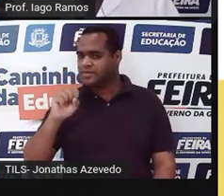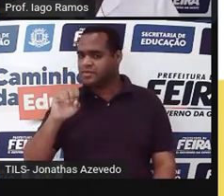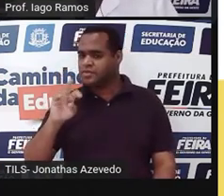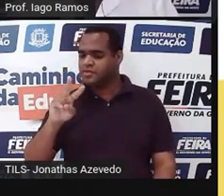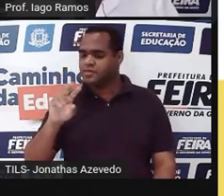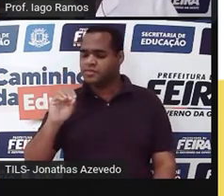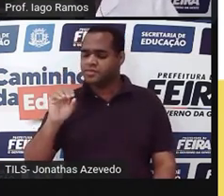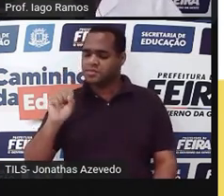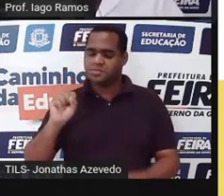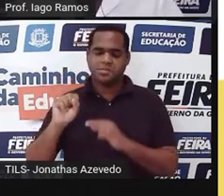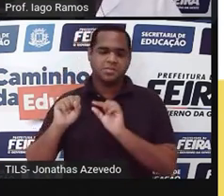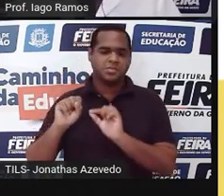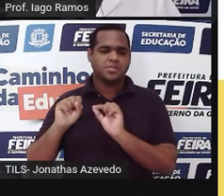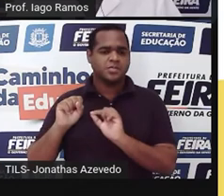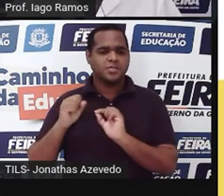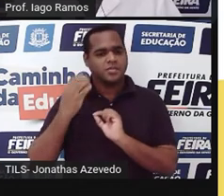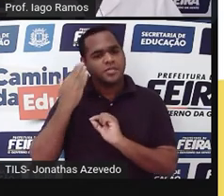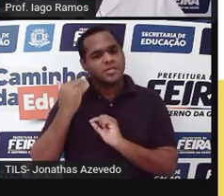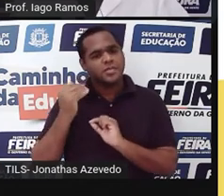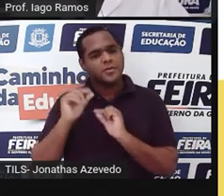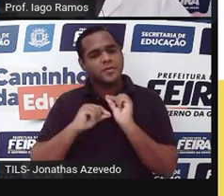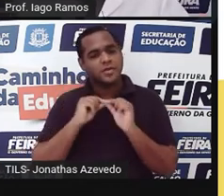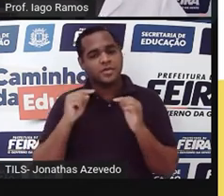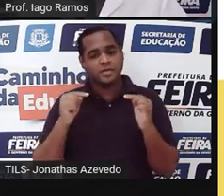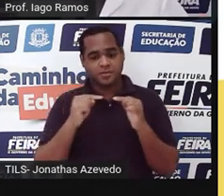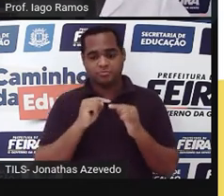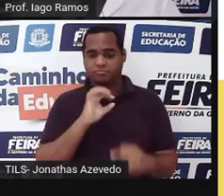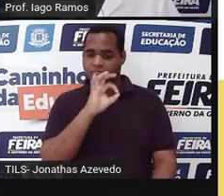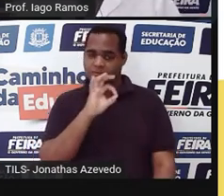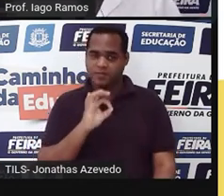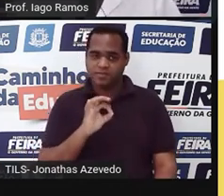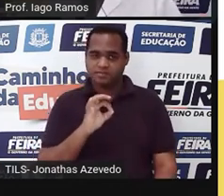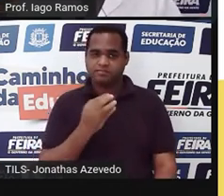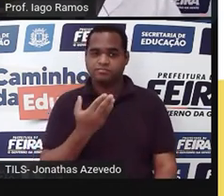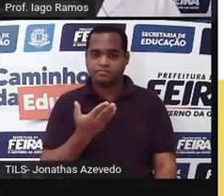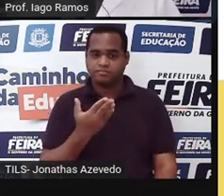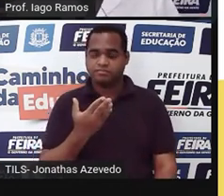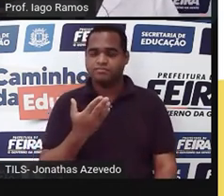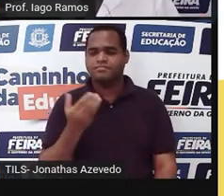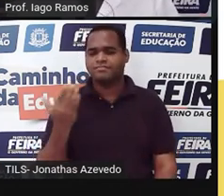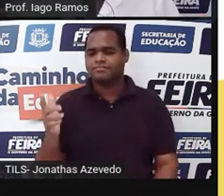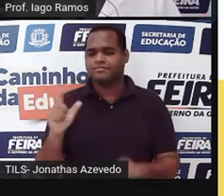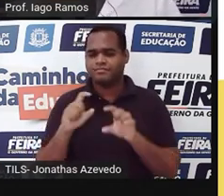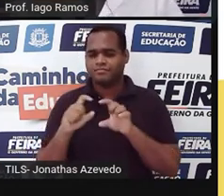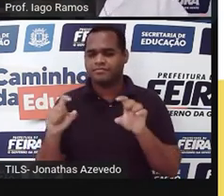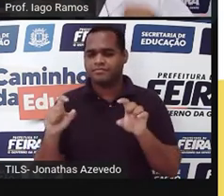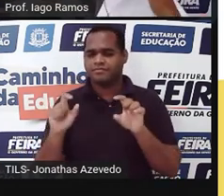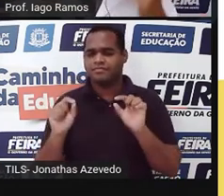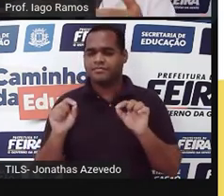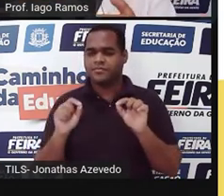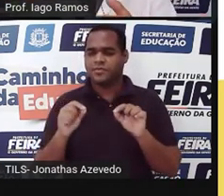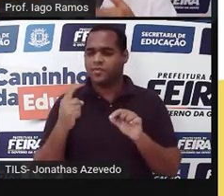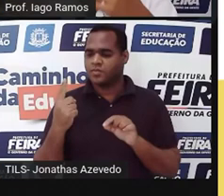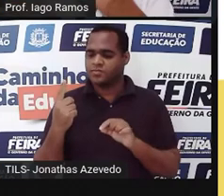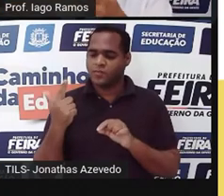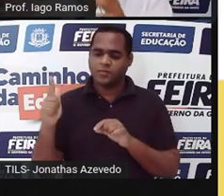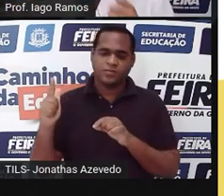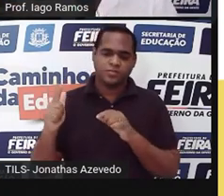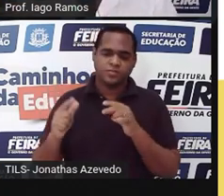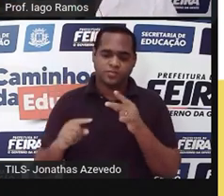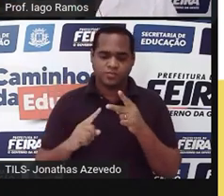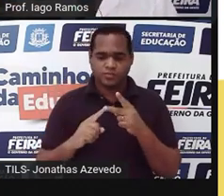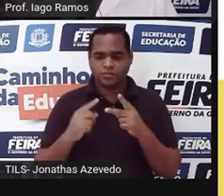são percentuais sucessivos percentuais tem a ver com porcentagem sucessivos significa um depois do outro